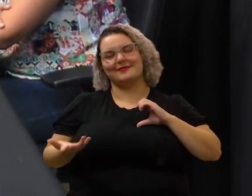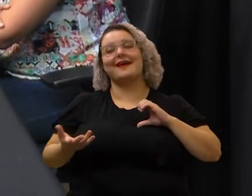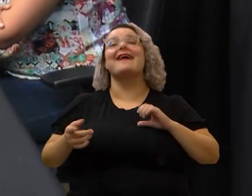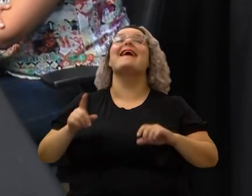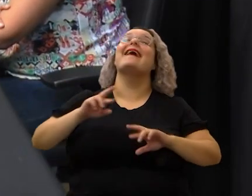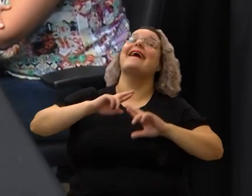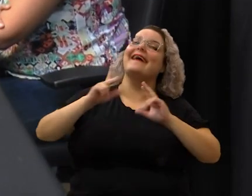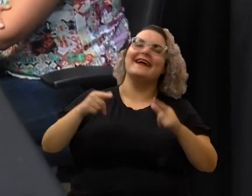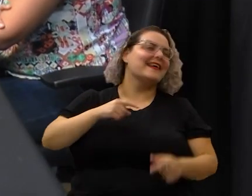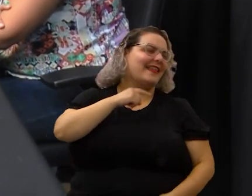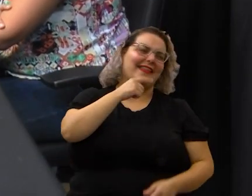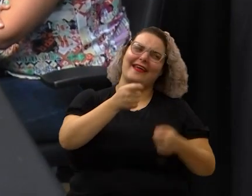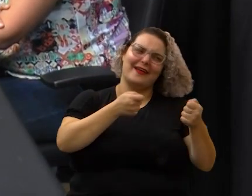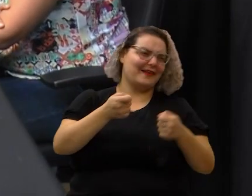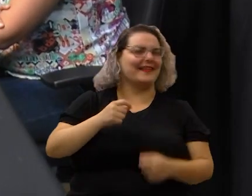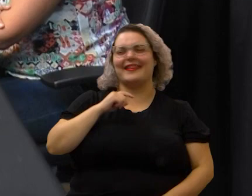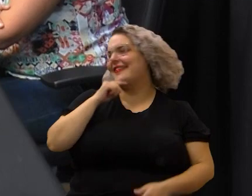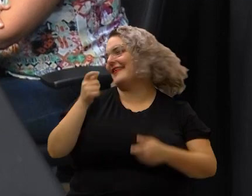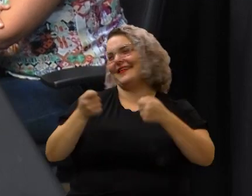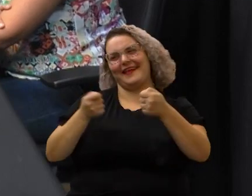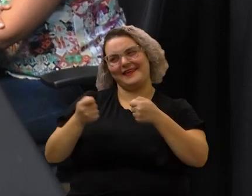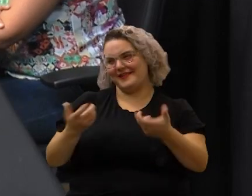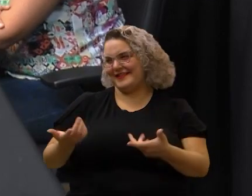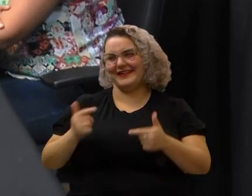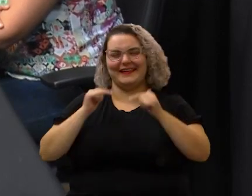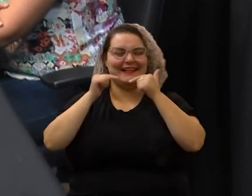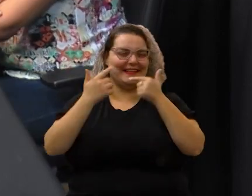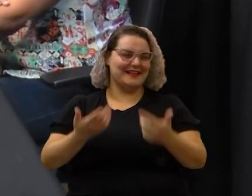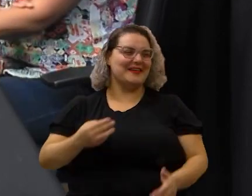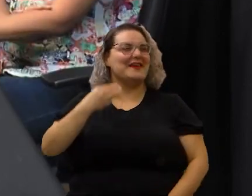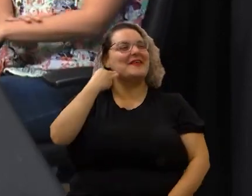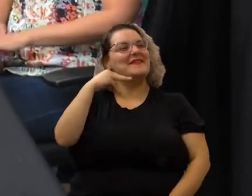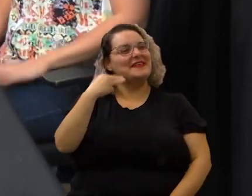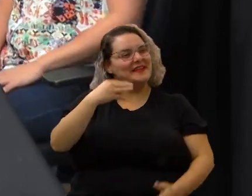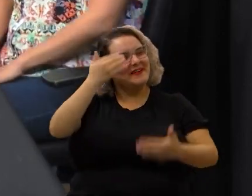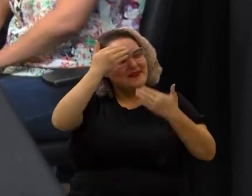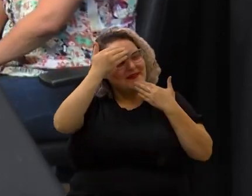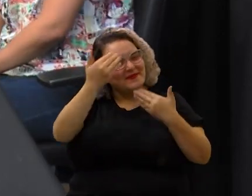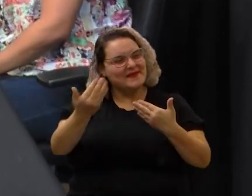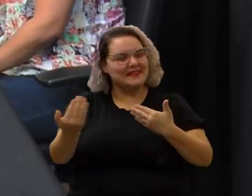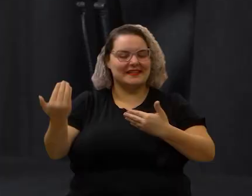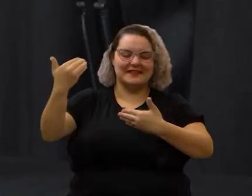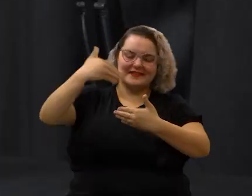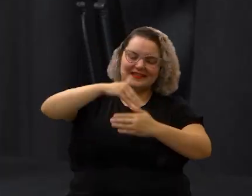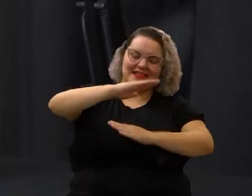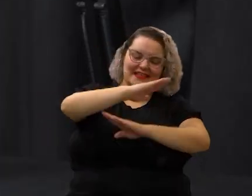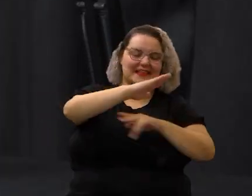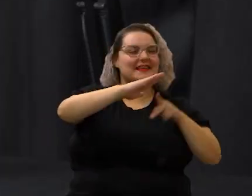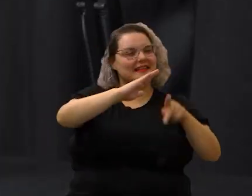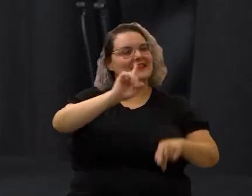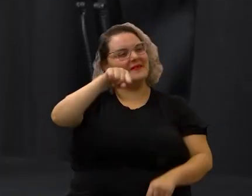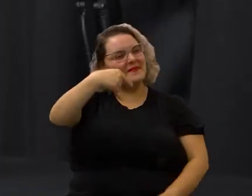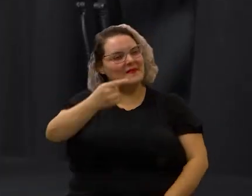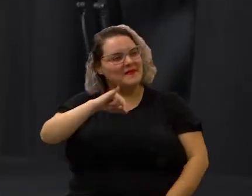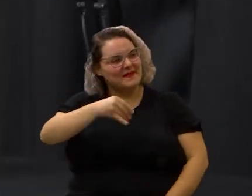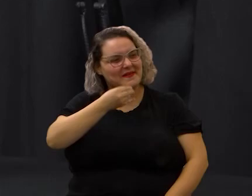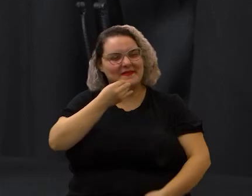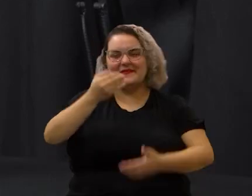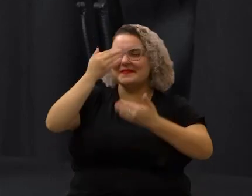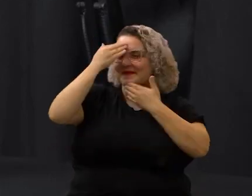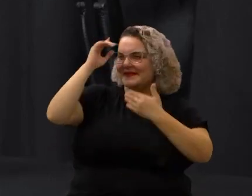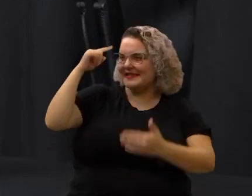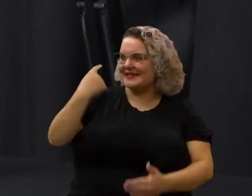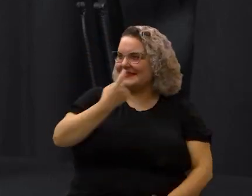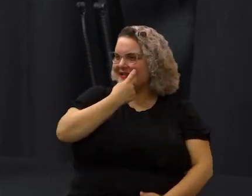gostar da gente, aí... Ninguém segura. Ninguém segura. É isso aí. Mariana, muito obrigada por ter vindo na Casa do Povo e